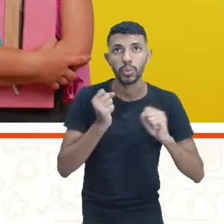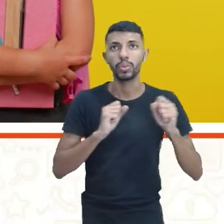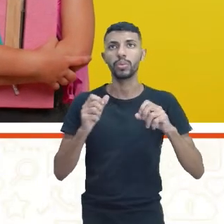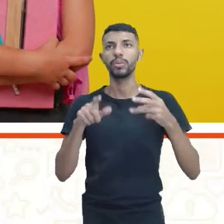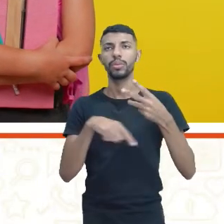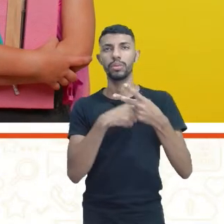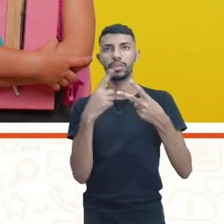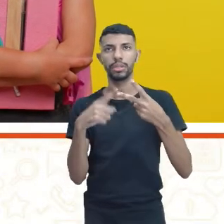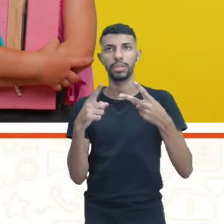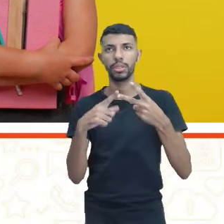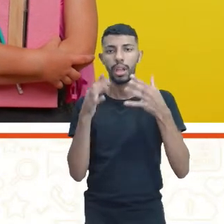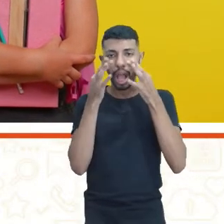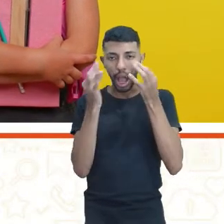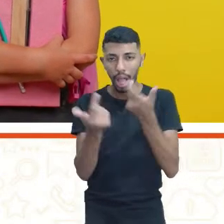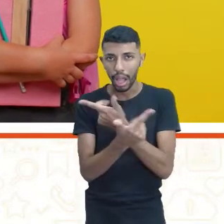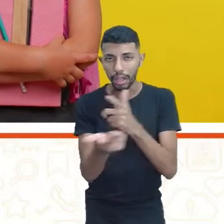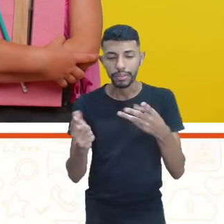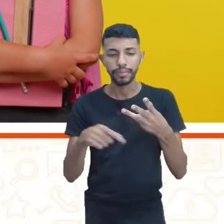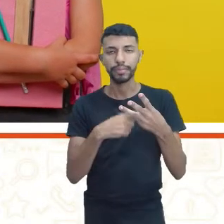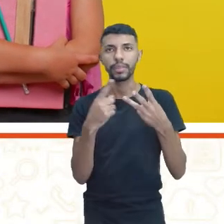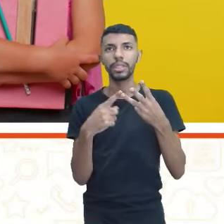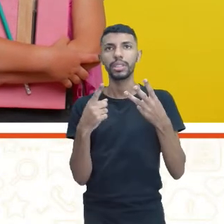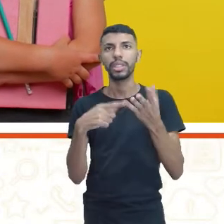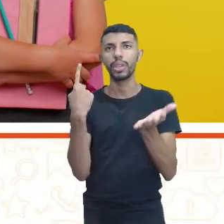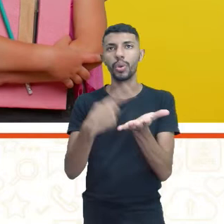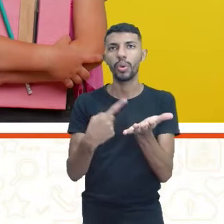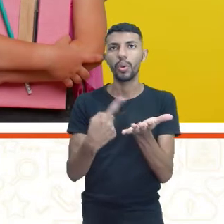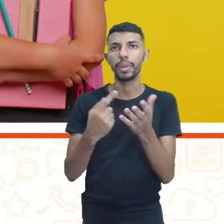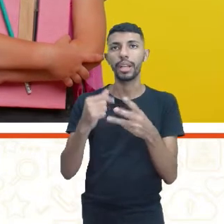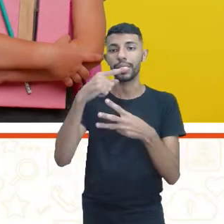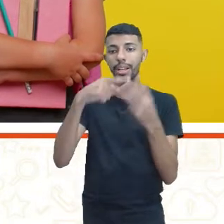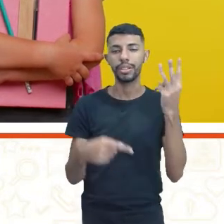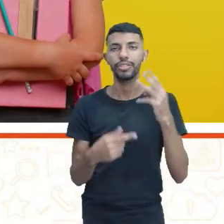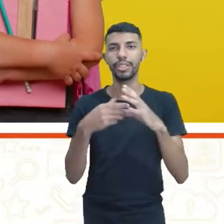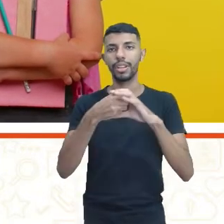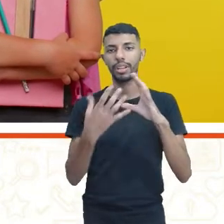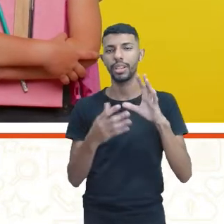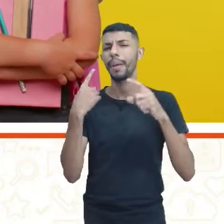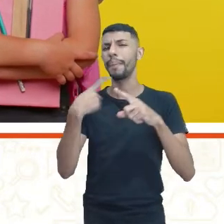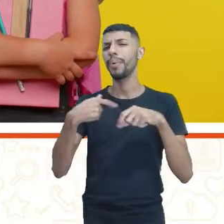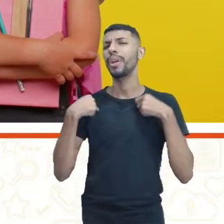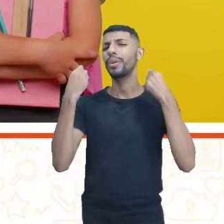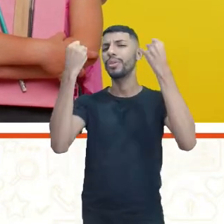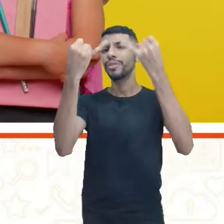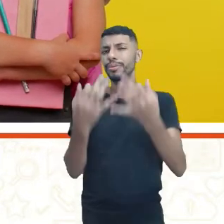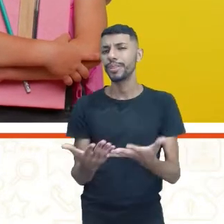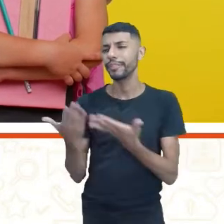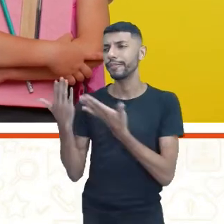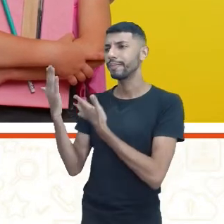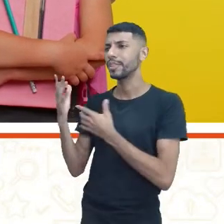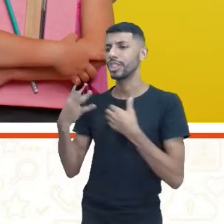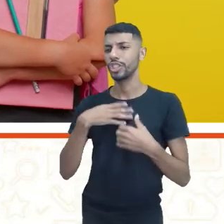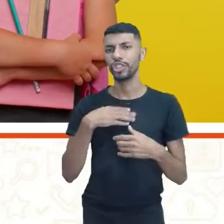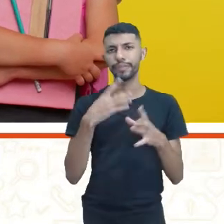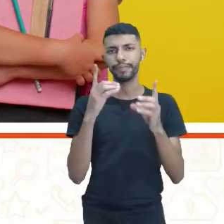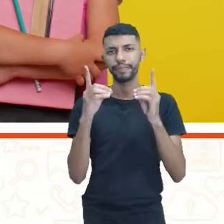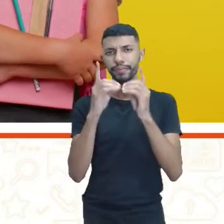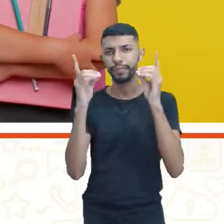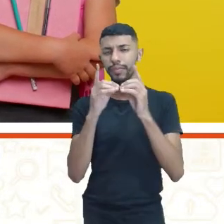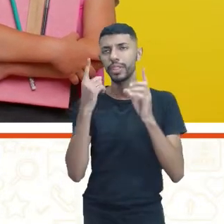combinado que evidencia as 2 características. Por que eu estou explicando isso de uma forma tão didática, né? Como eu